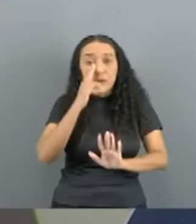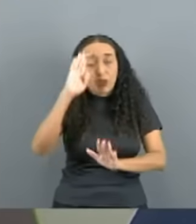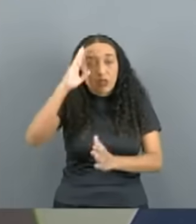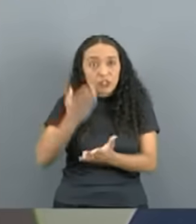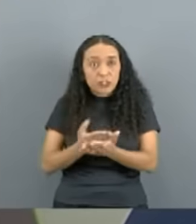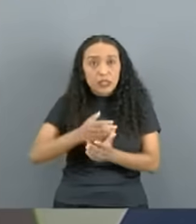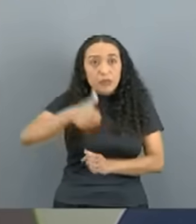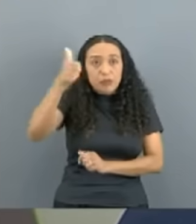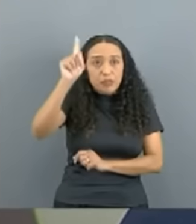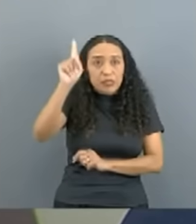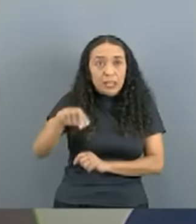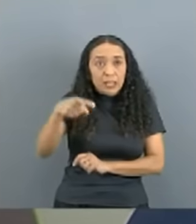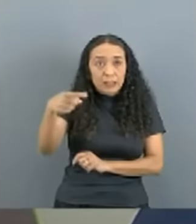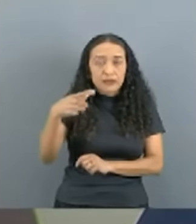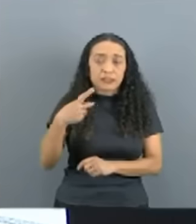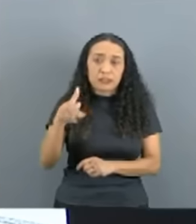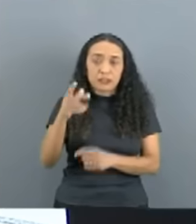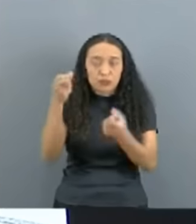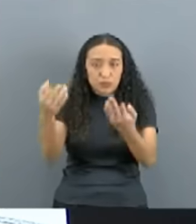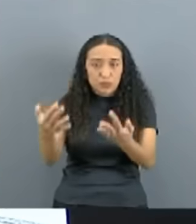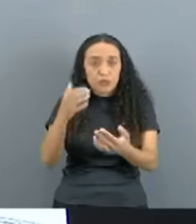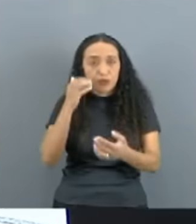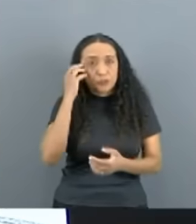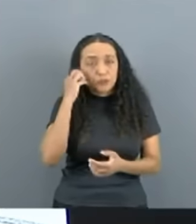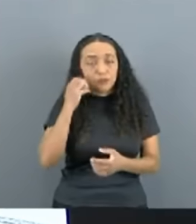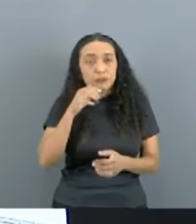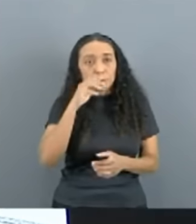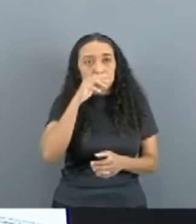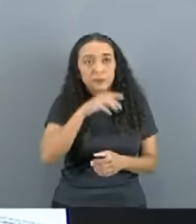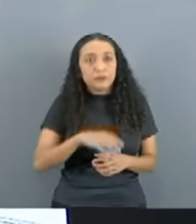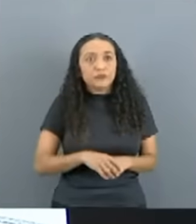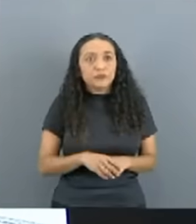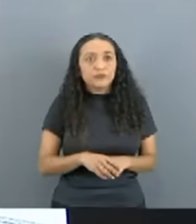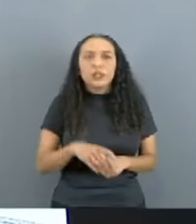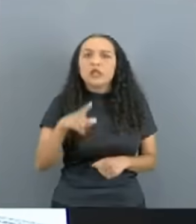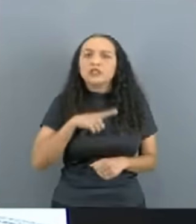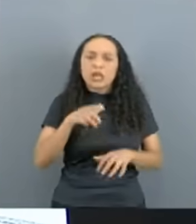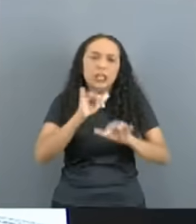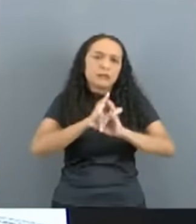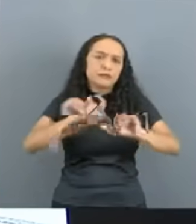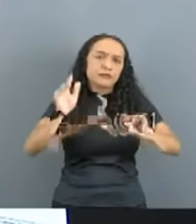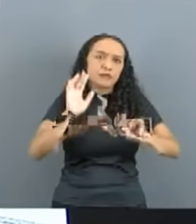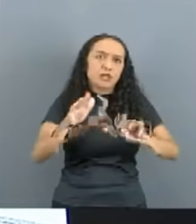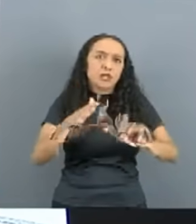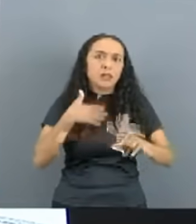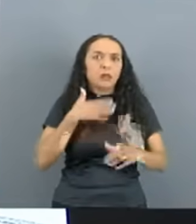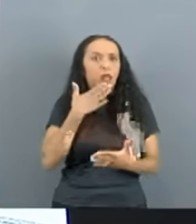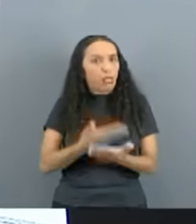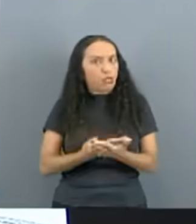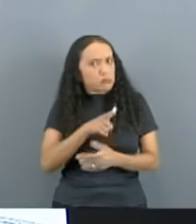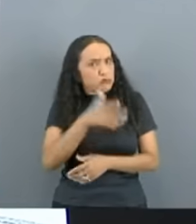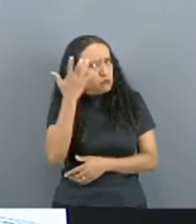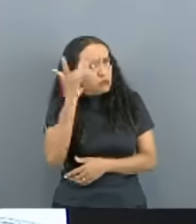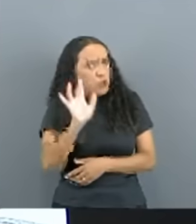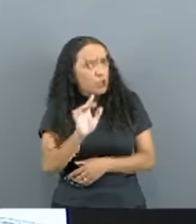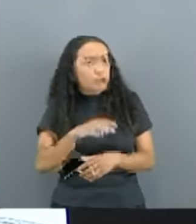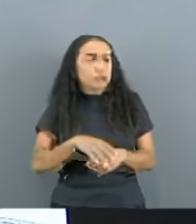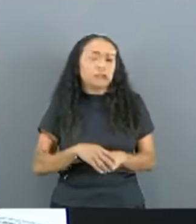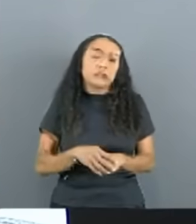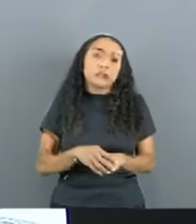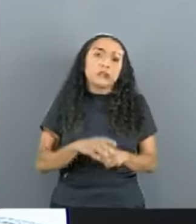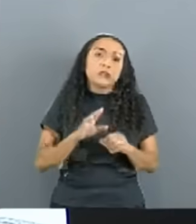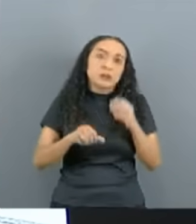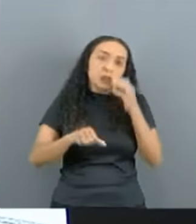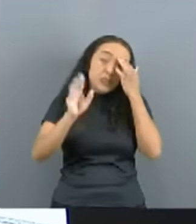primeira delas foi essa que o senhor mencionou. Assim, esse já está na mídia. Eu até me admiro o senhor não saber exatamente